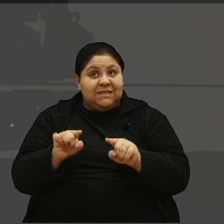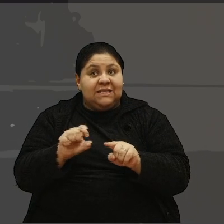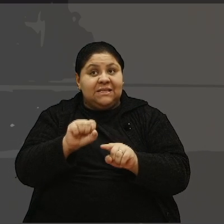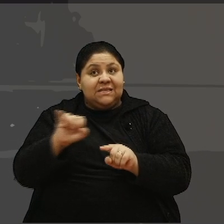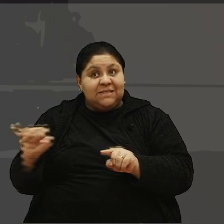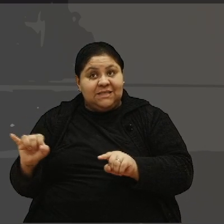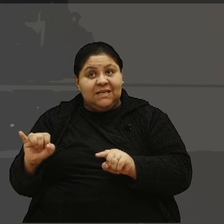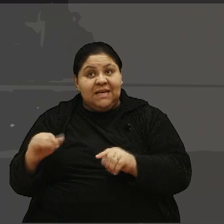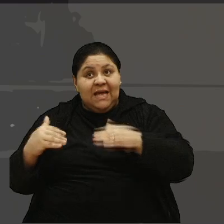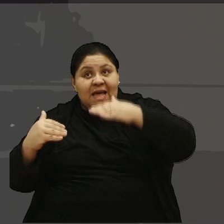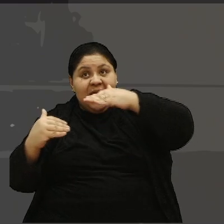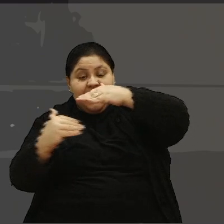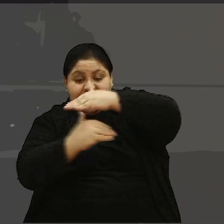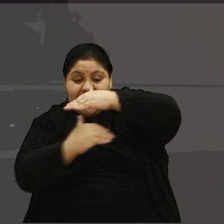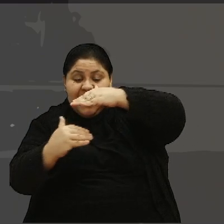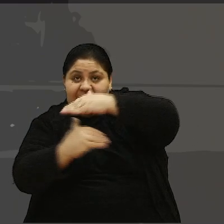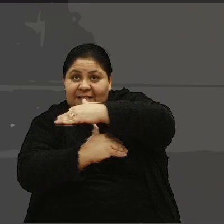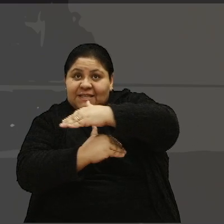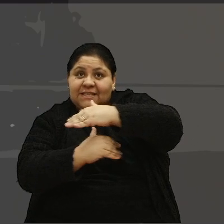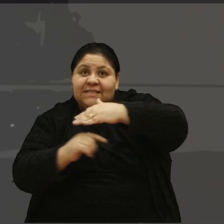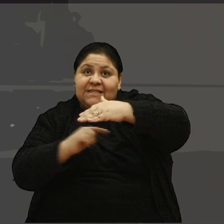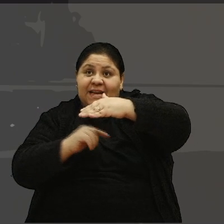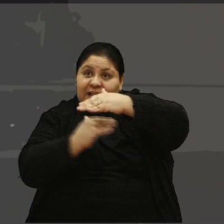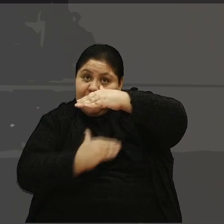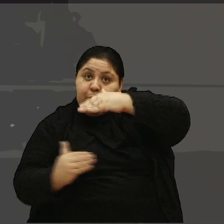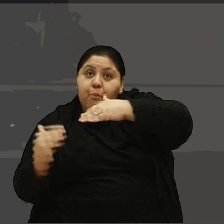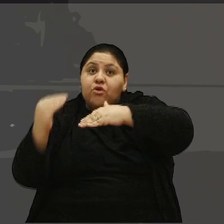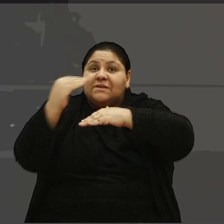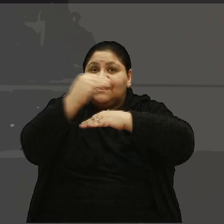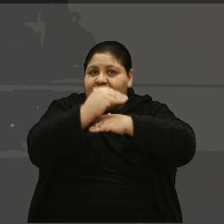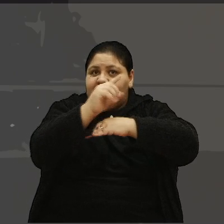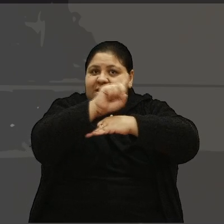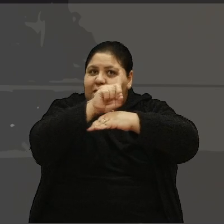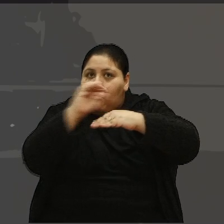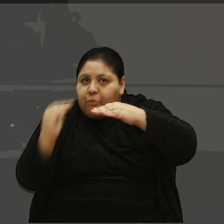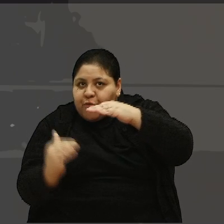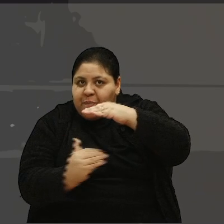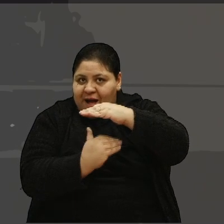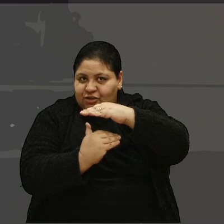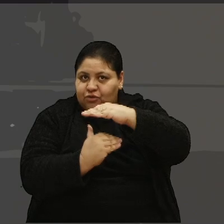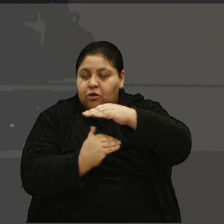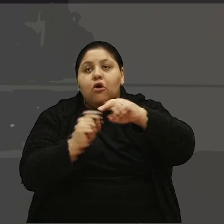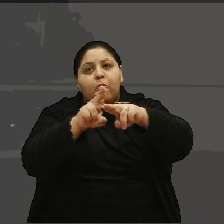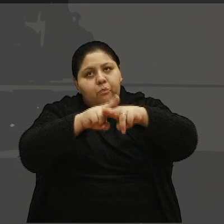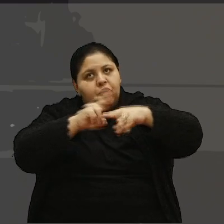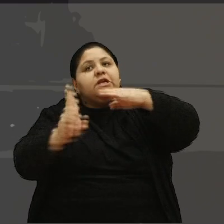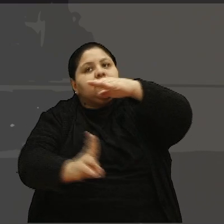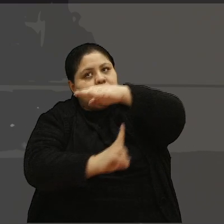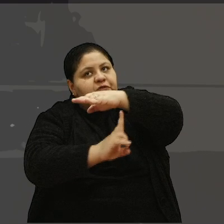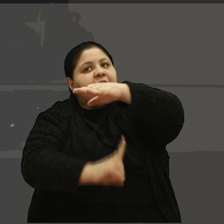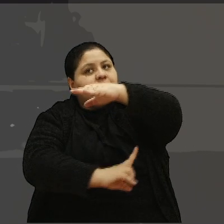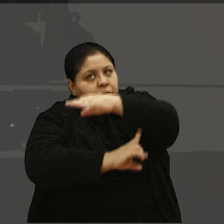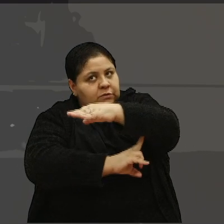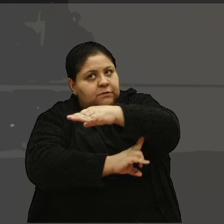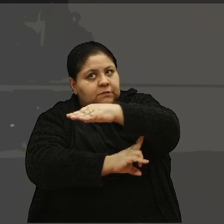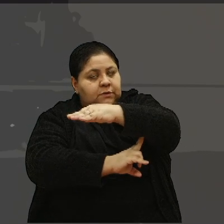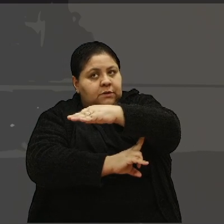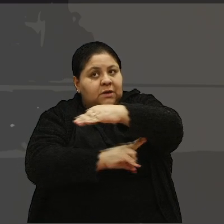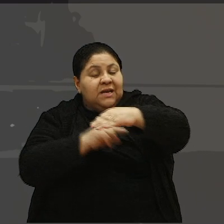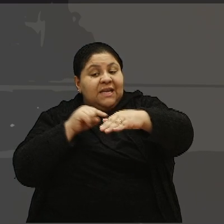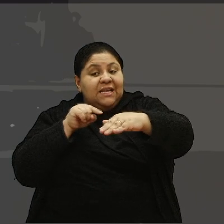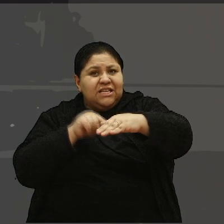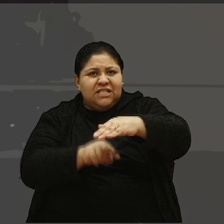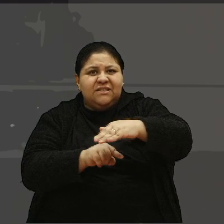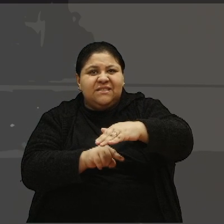fossem seguir reto, eles deveriam vir por cima do viaduto, para esse que tem um viaduto lá naquele local. E isso